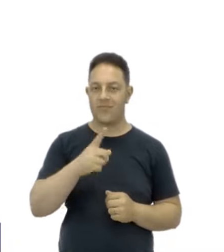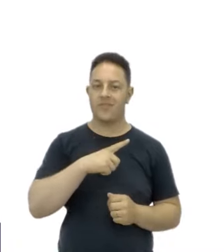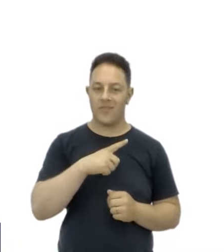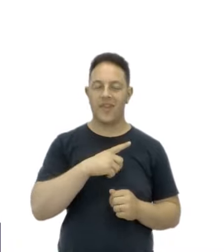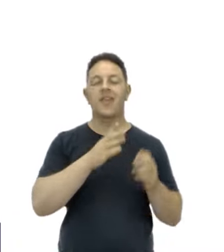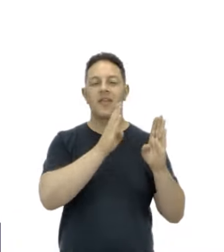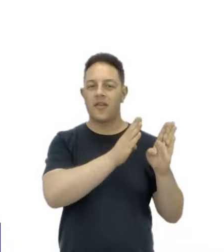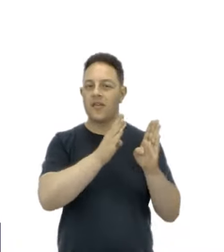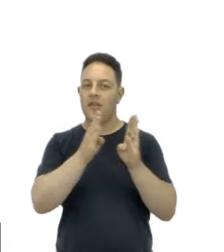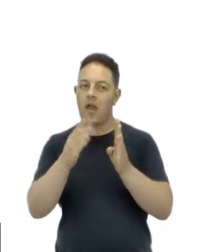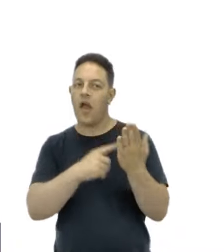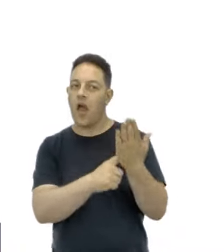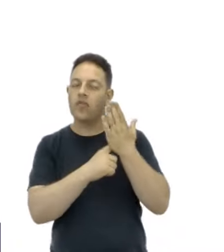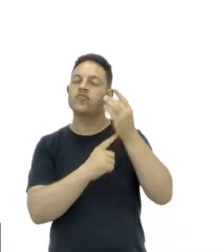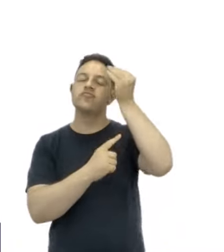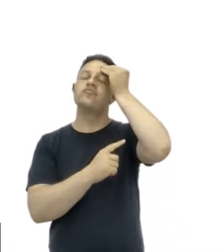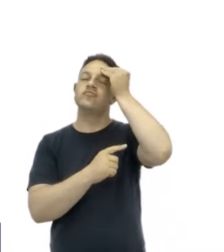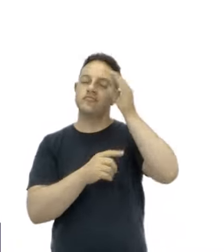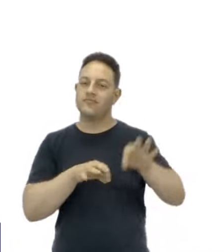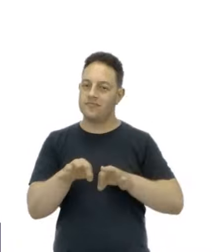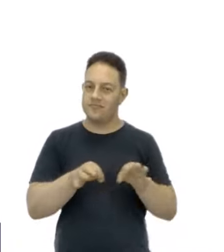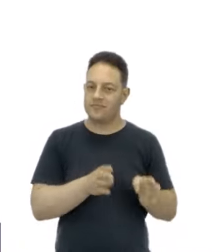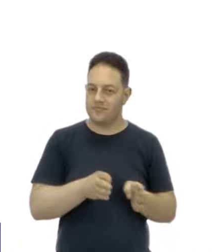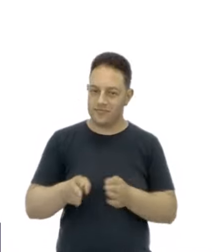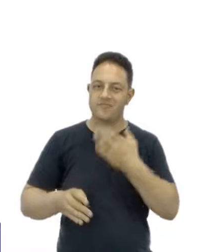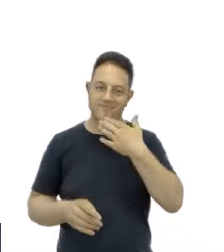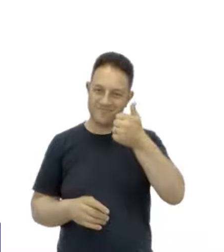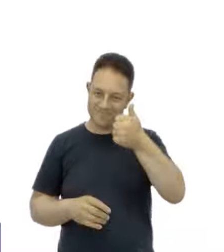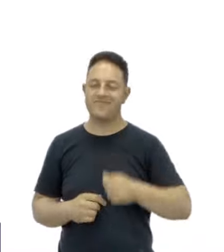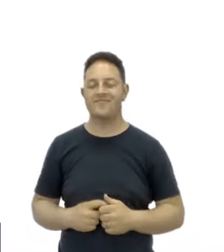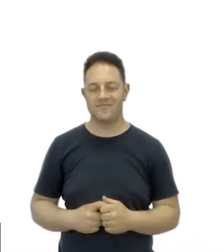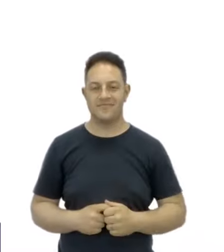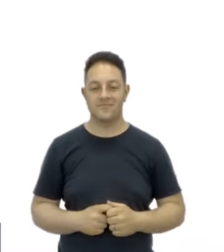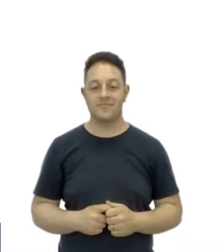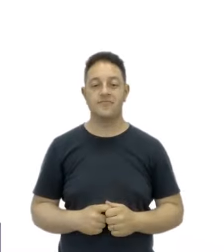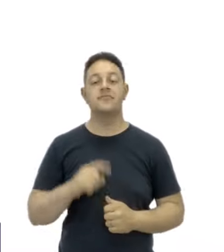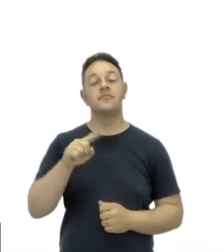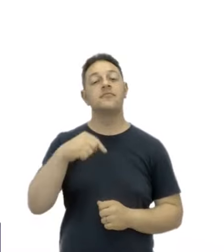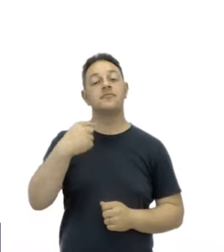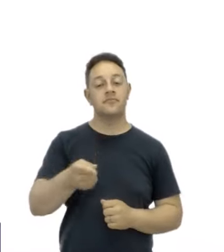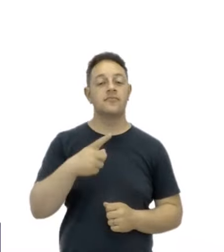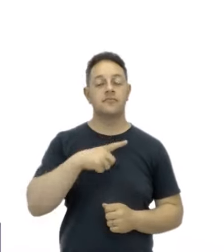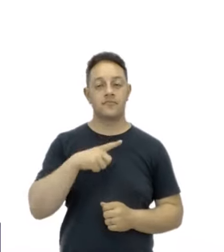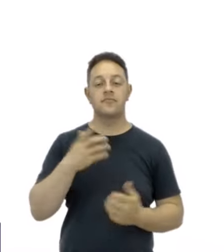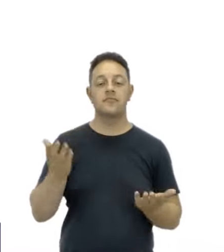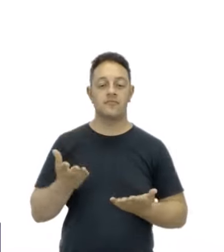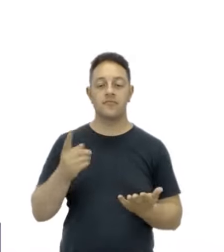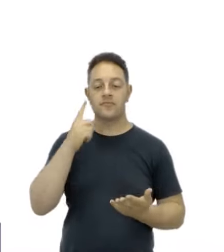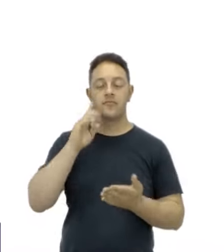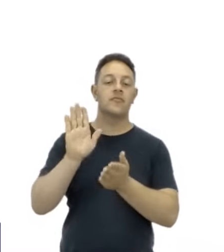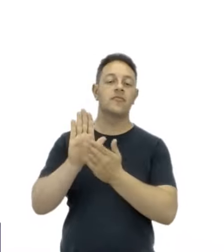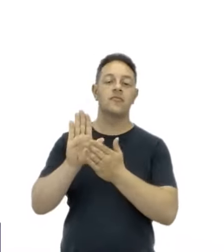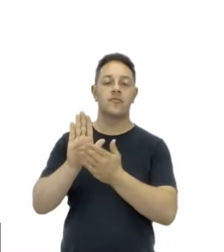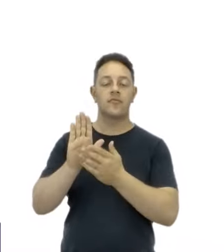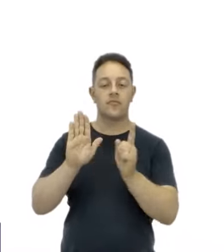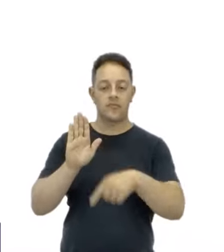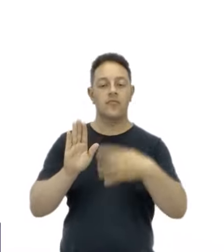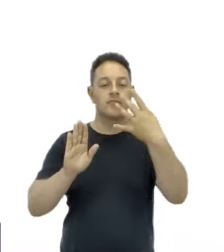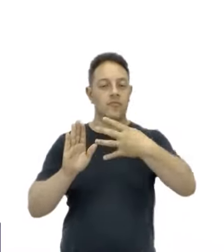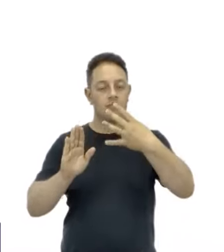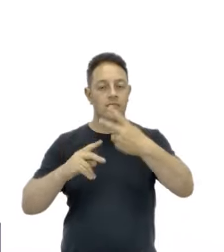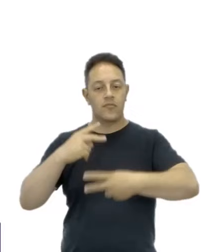do tempo, de maneira a nos organizarmos mentalmente. E, na sequência, apresentamos a proposta do quarto